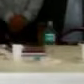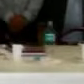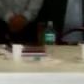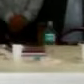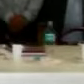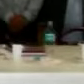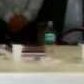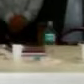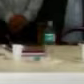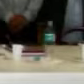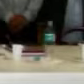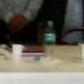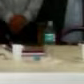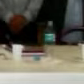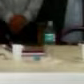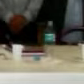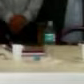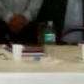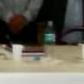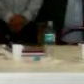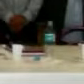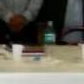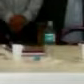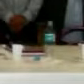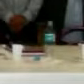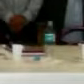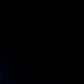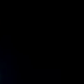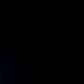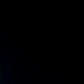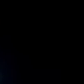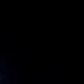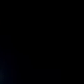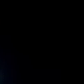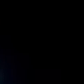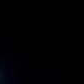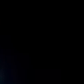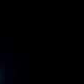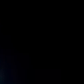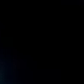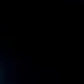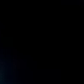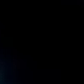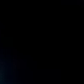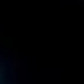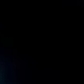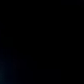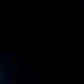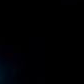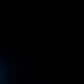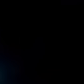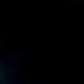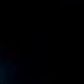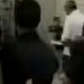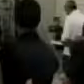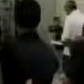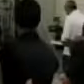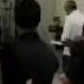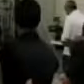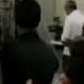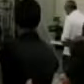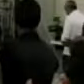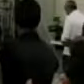o município e até mesmo para cidades vizinhas, sendo necessária a implantação de novas sedes